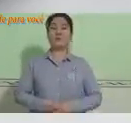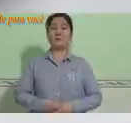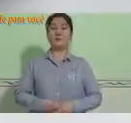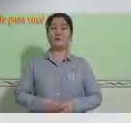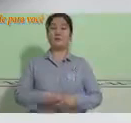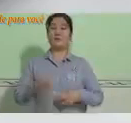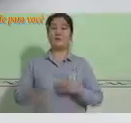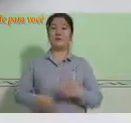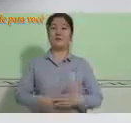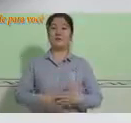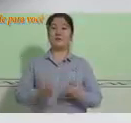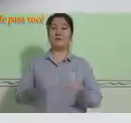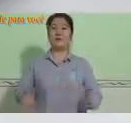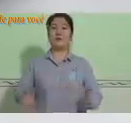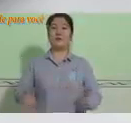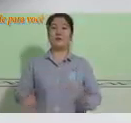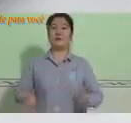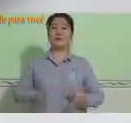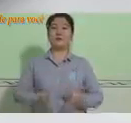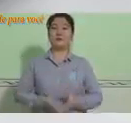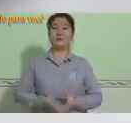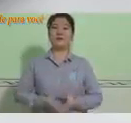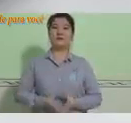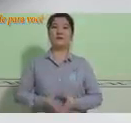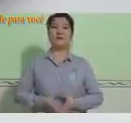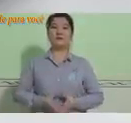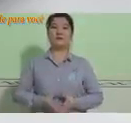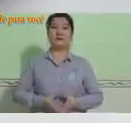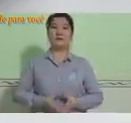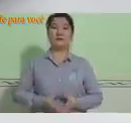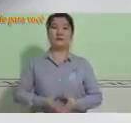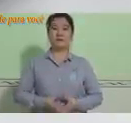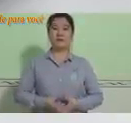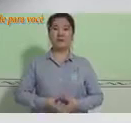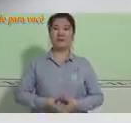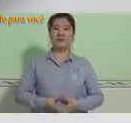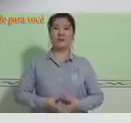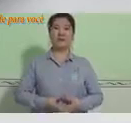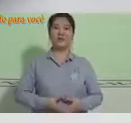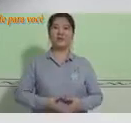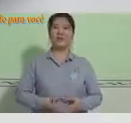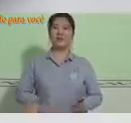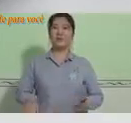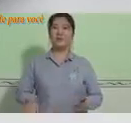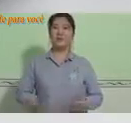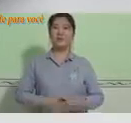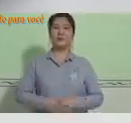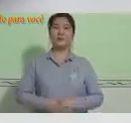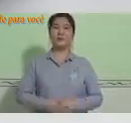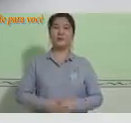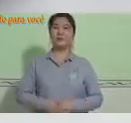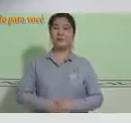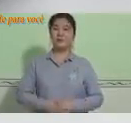ACDIAT-OM. A avaliação médica é fundamental na investigação da causa da infertilidade, pois o médico consegue analisar